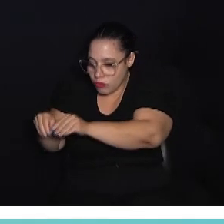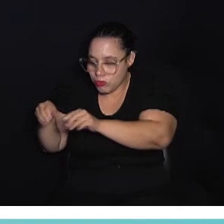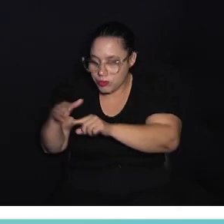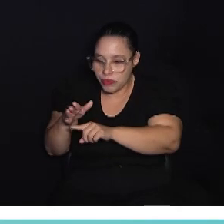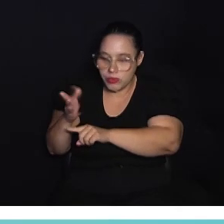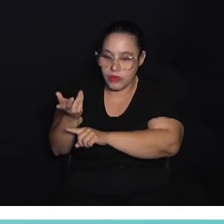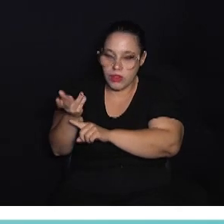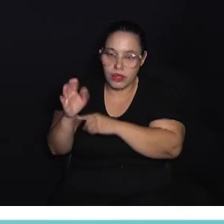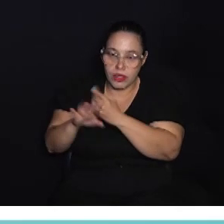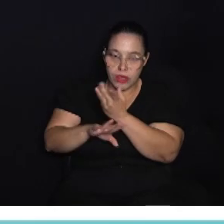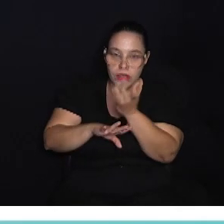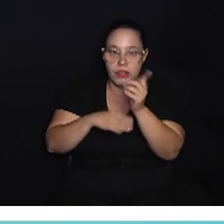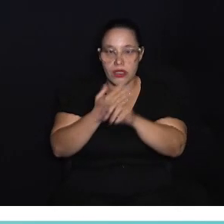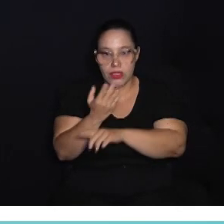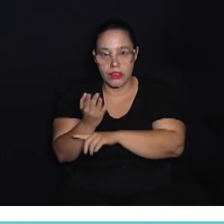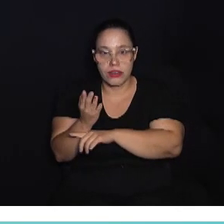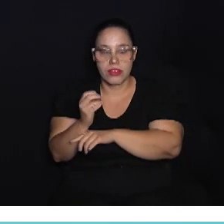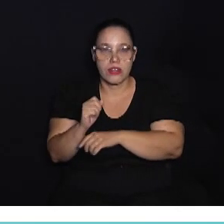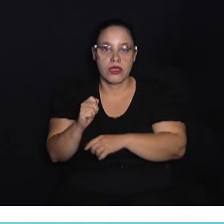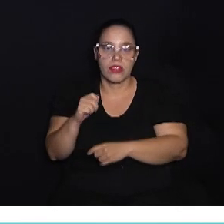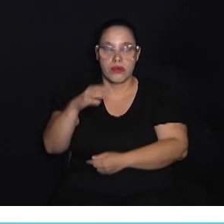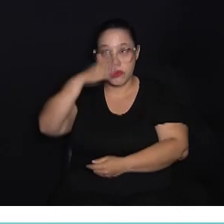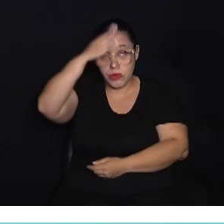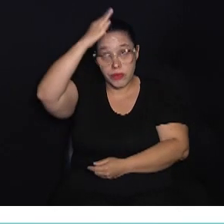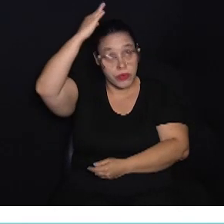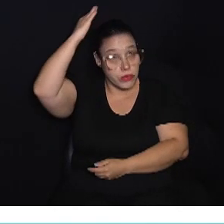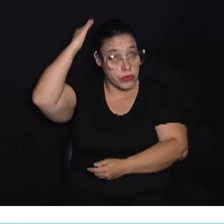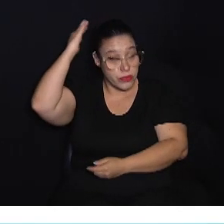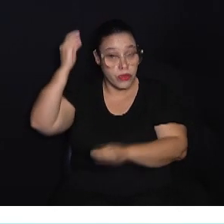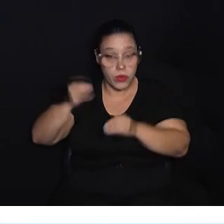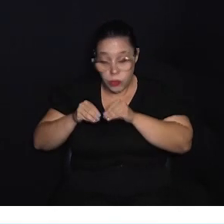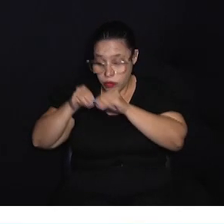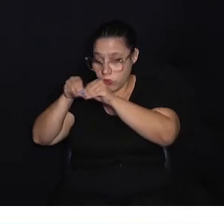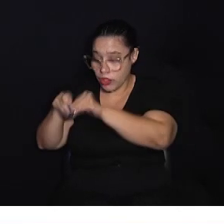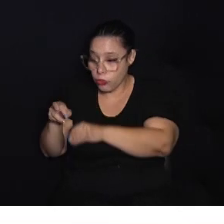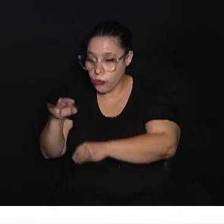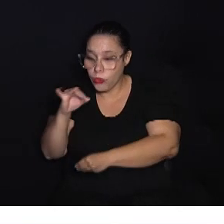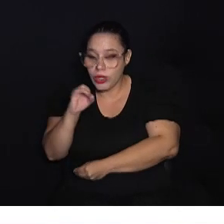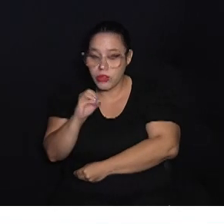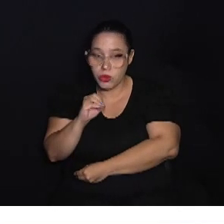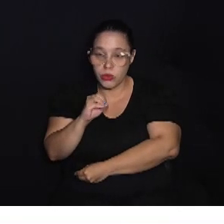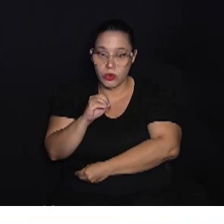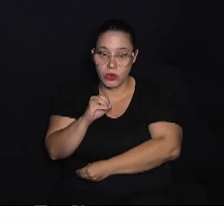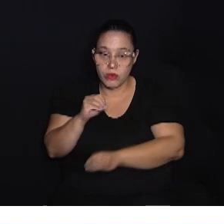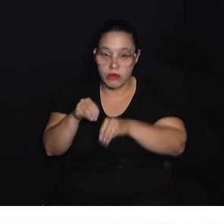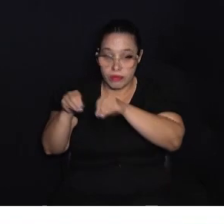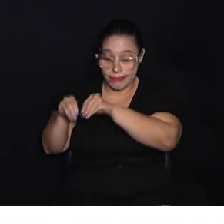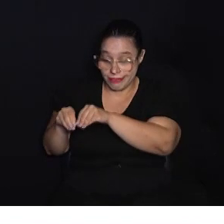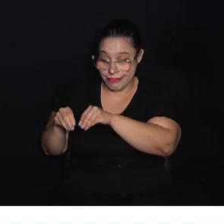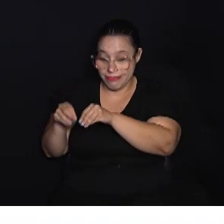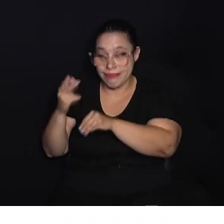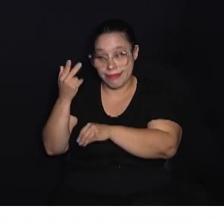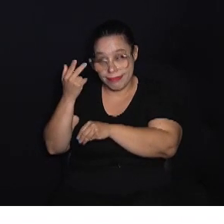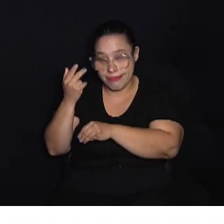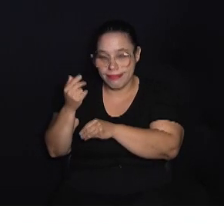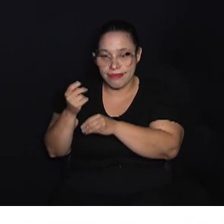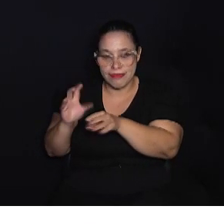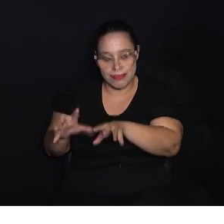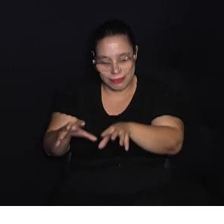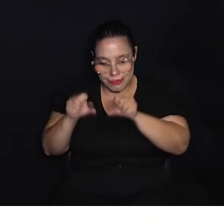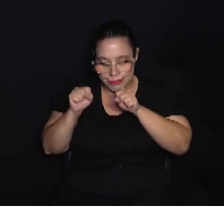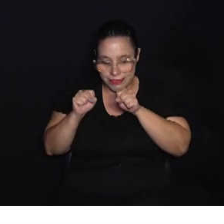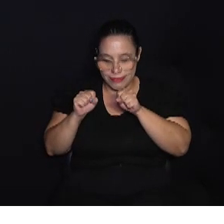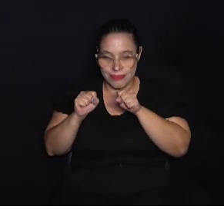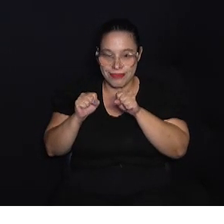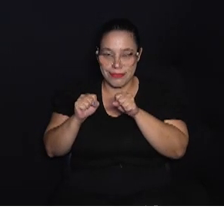casa é devolvido para a natureza em Mato Grosso. Militares do Corpo de Bombeiros realizaram a devolução de um ouriço cacheiro ao seu habitat